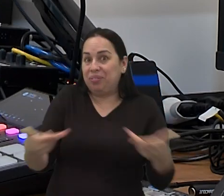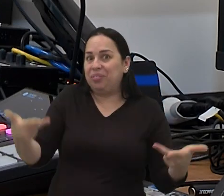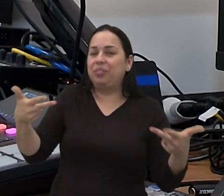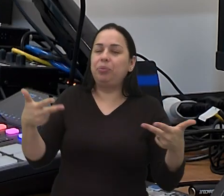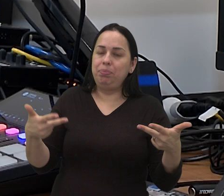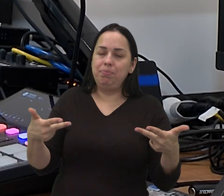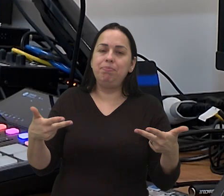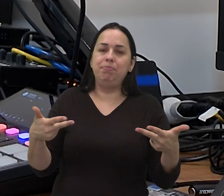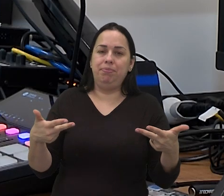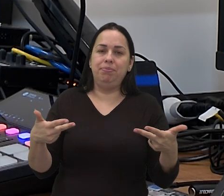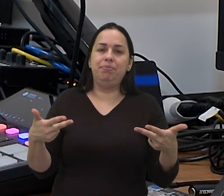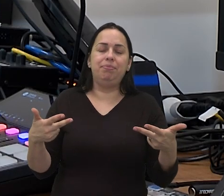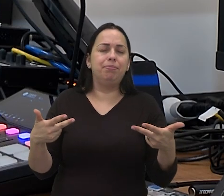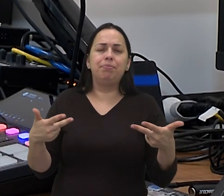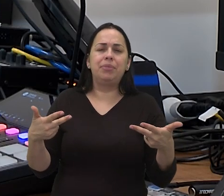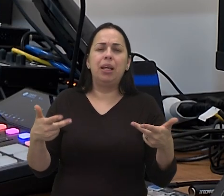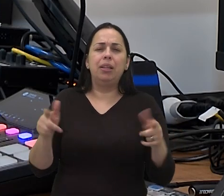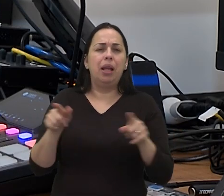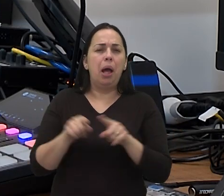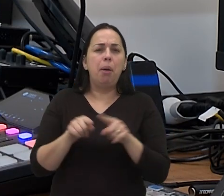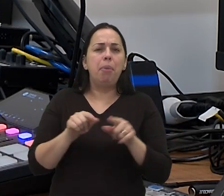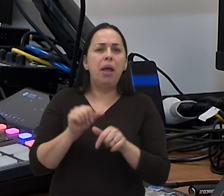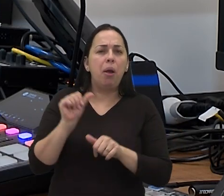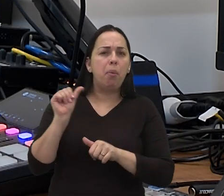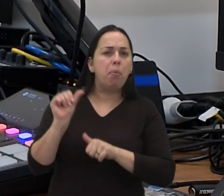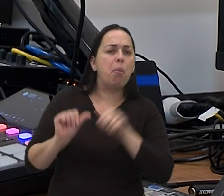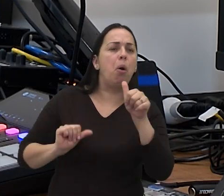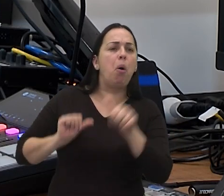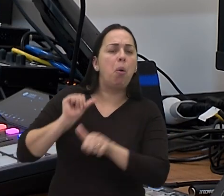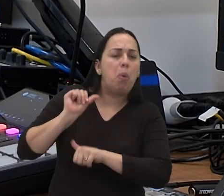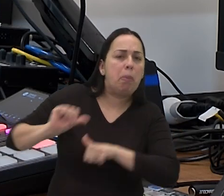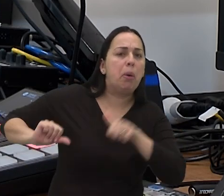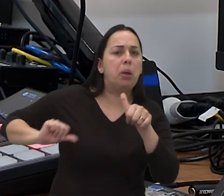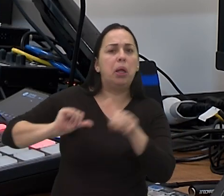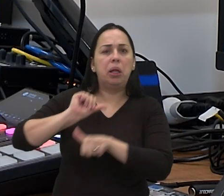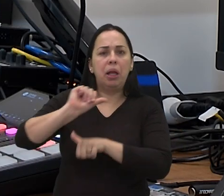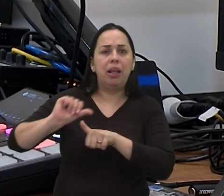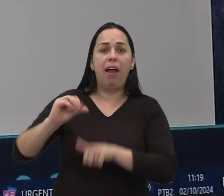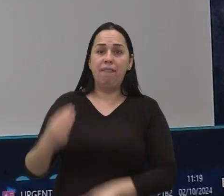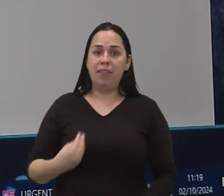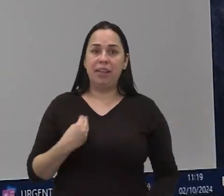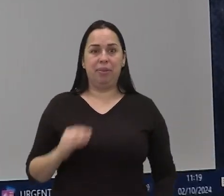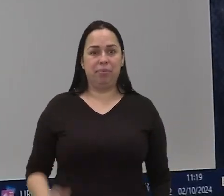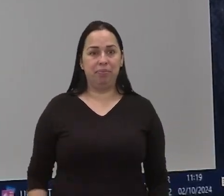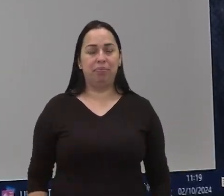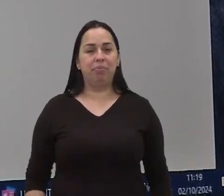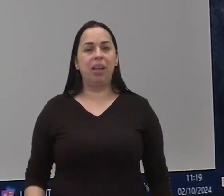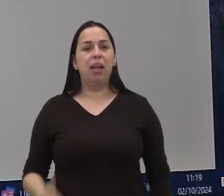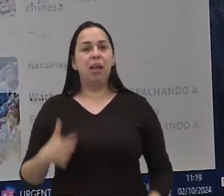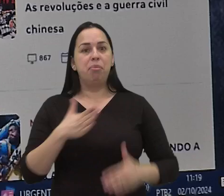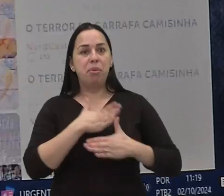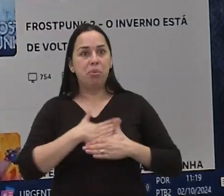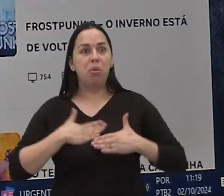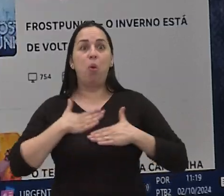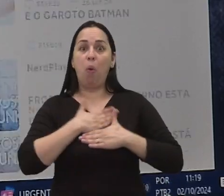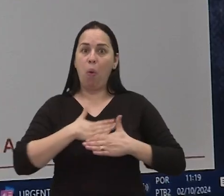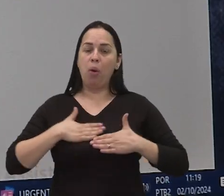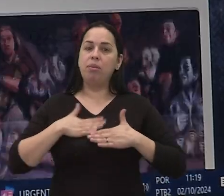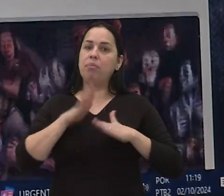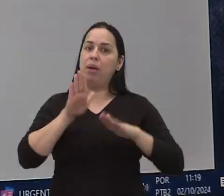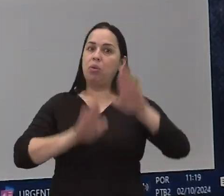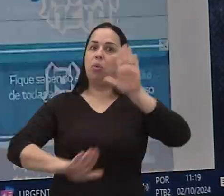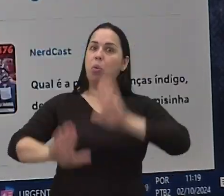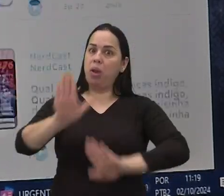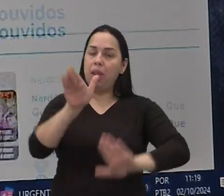E de modificar modos de vida. A paixão é tanta que é preciso ficar atento